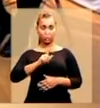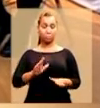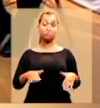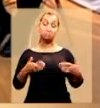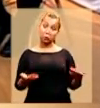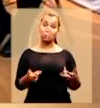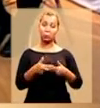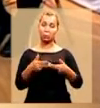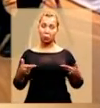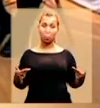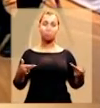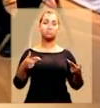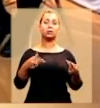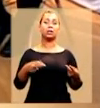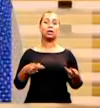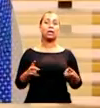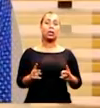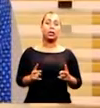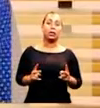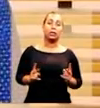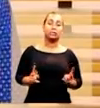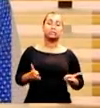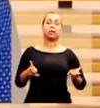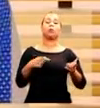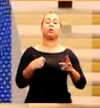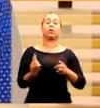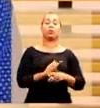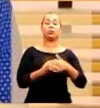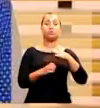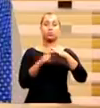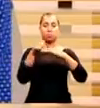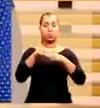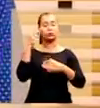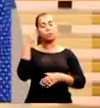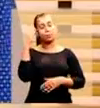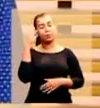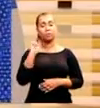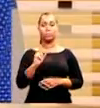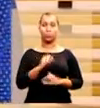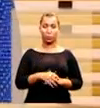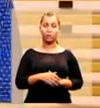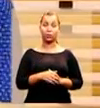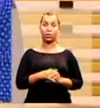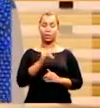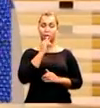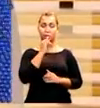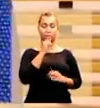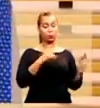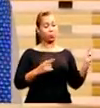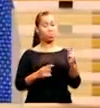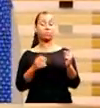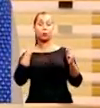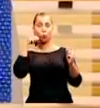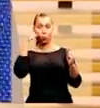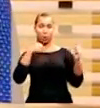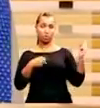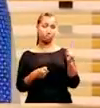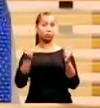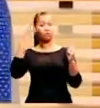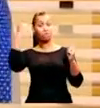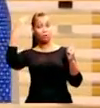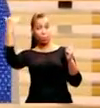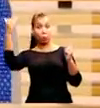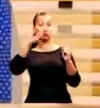Agora, uma coisa que a gente sempre, na nossa empresa, a gente pensa é que para trazer um artista